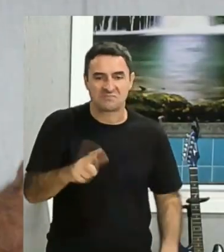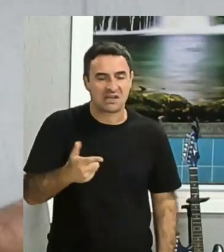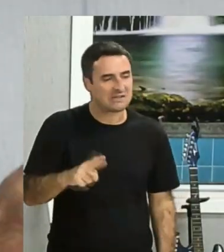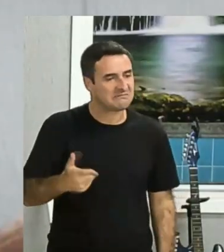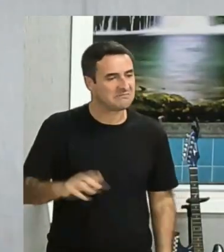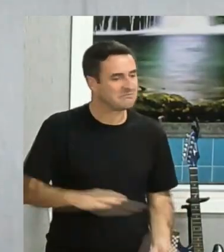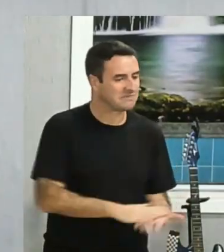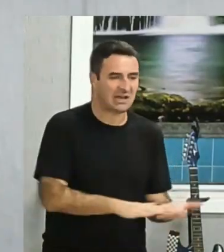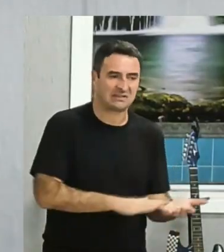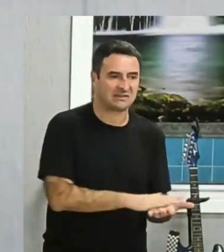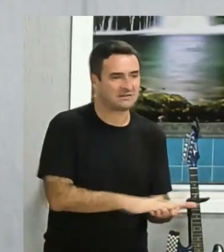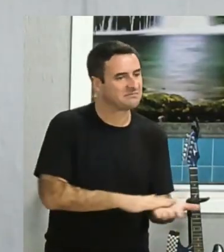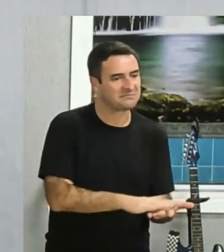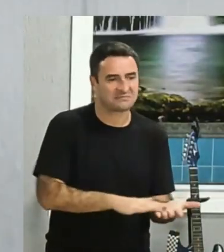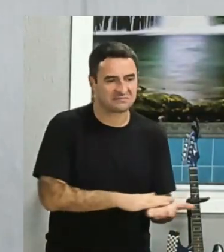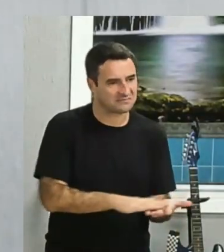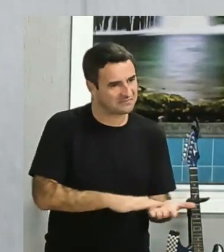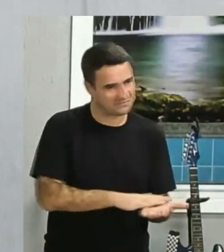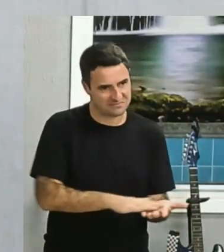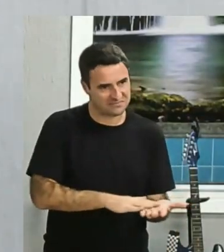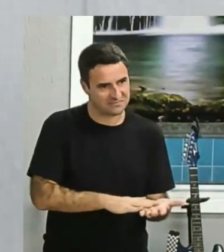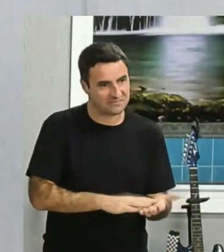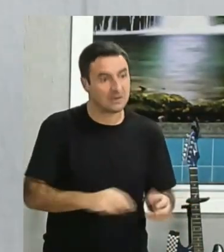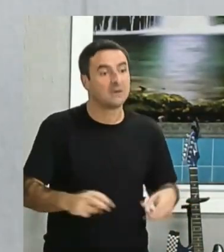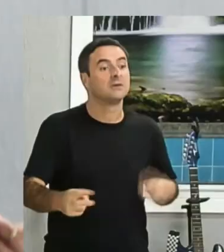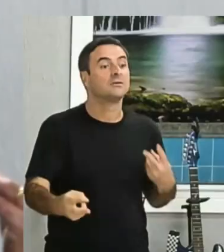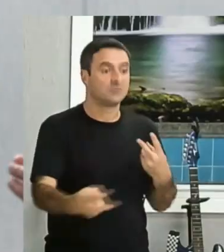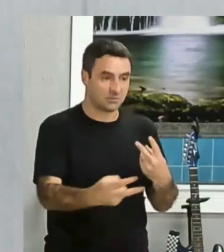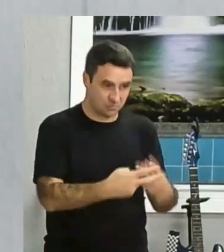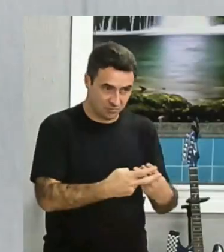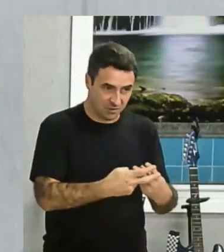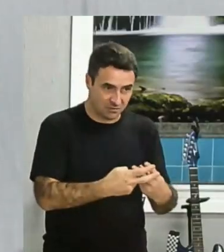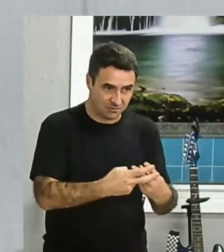João não estava de férias em Búzios.